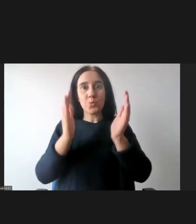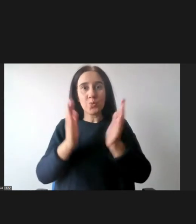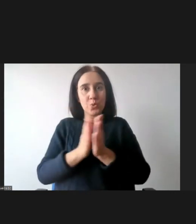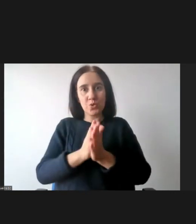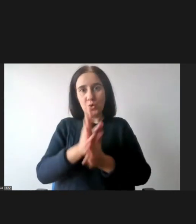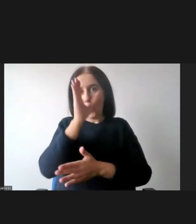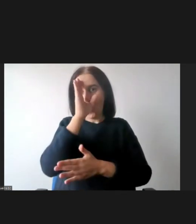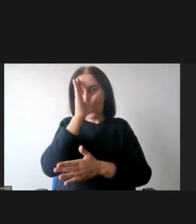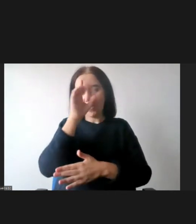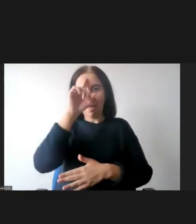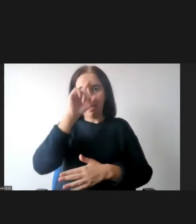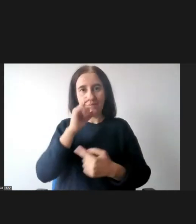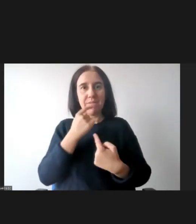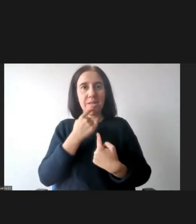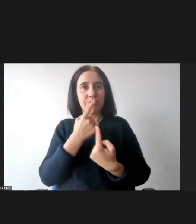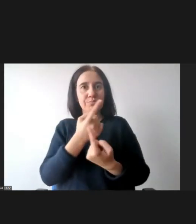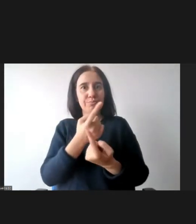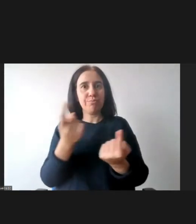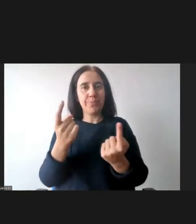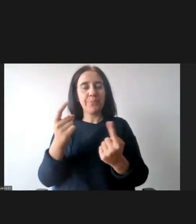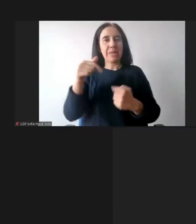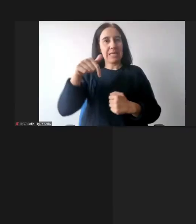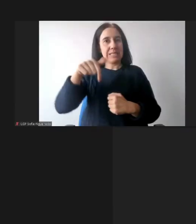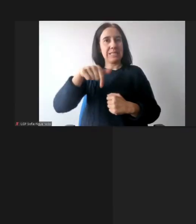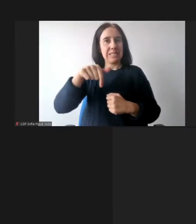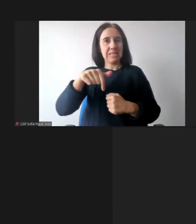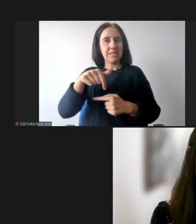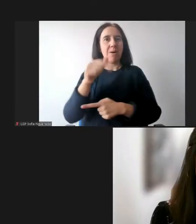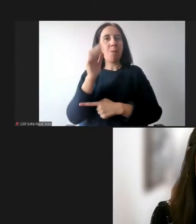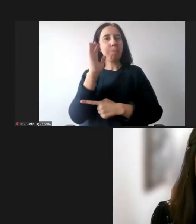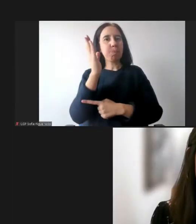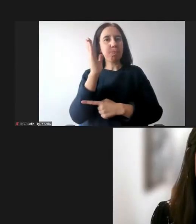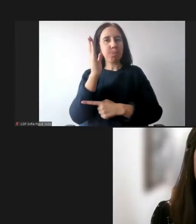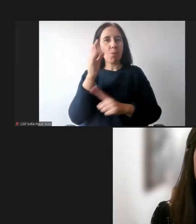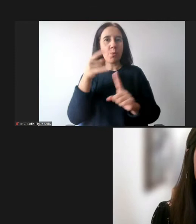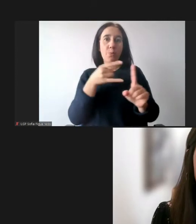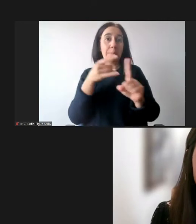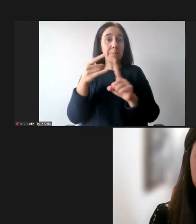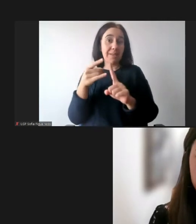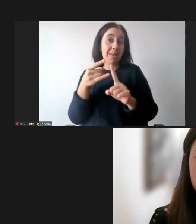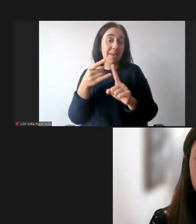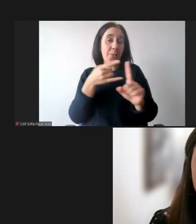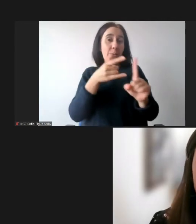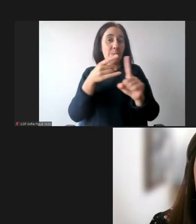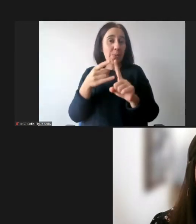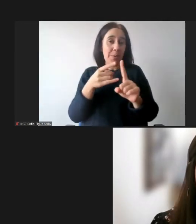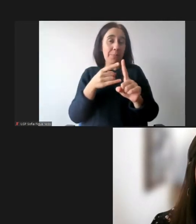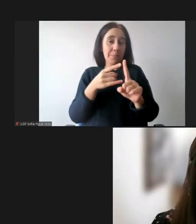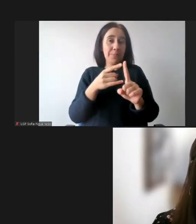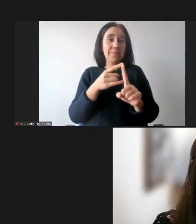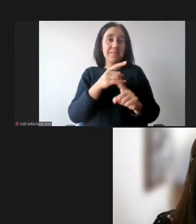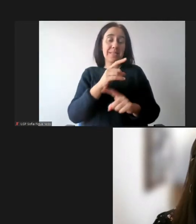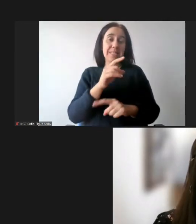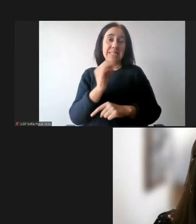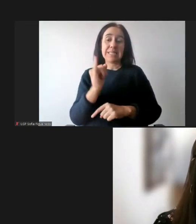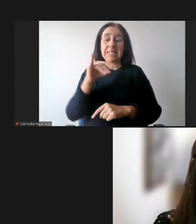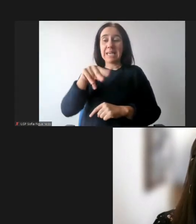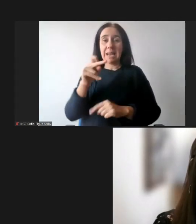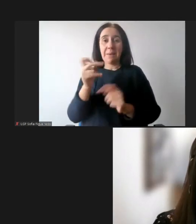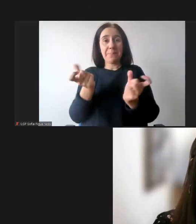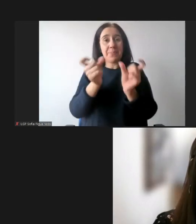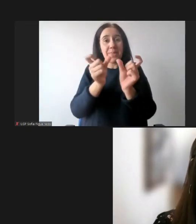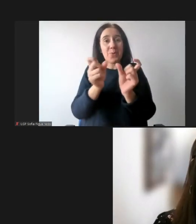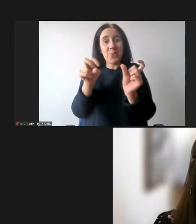queria lembrar que este webinar, como nós lhe chamamos, dentro de uma nova expressão